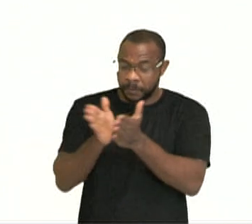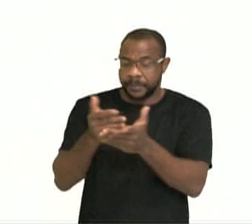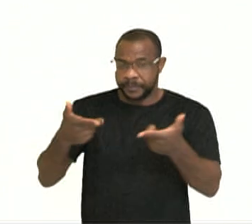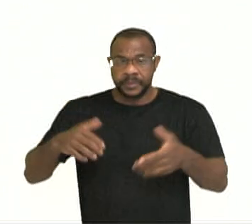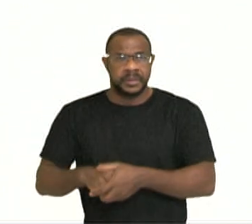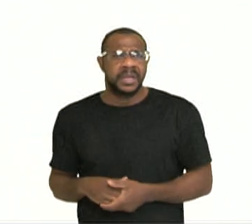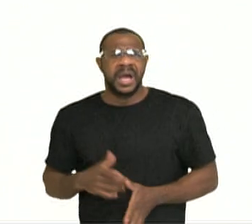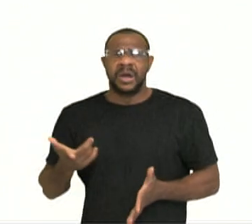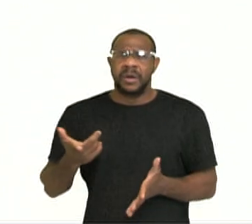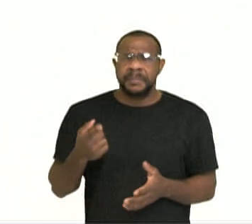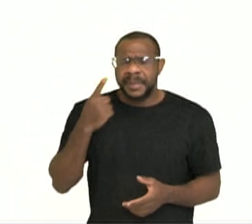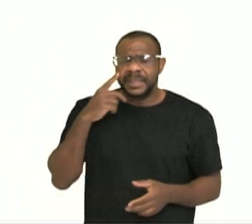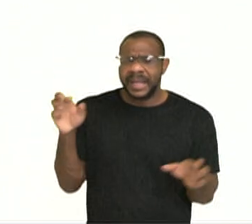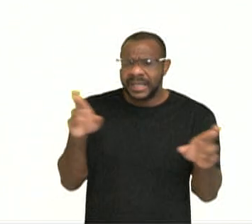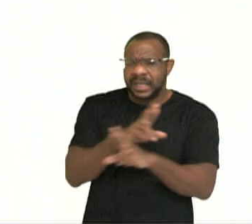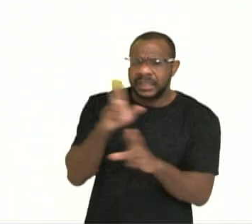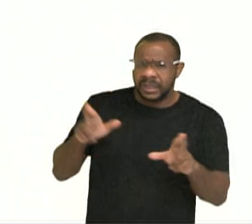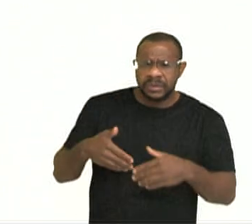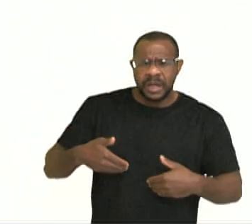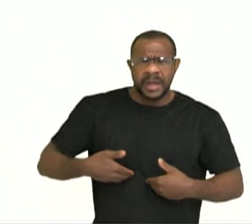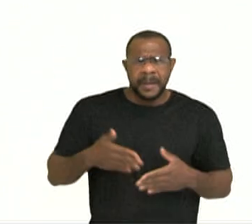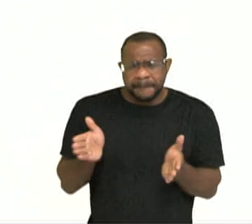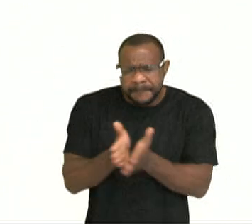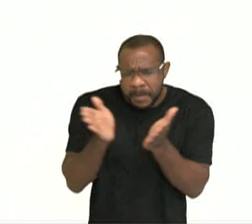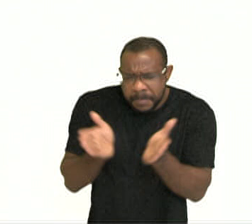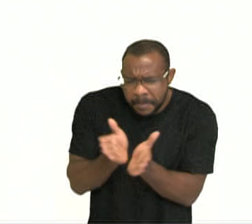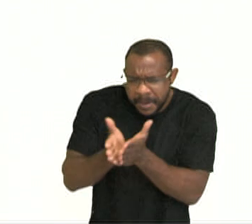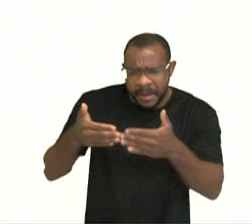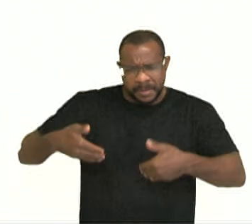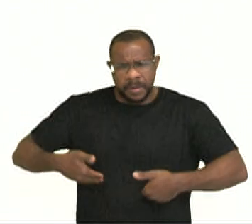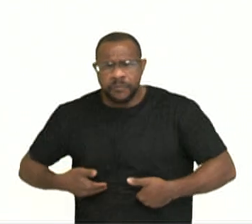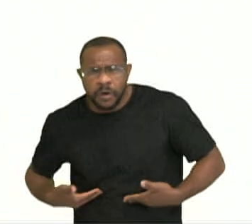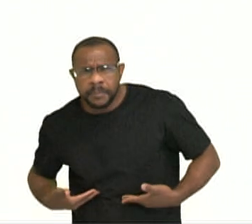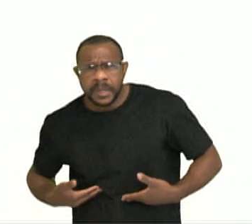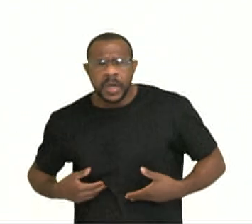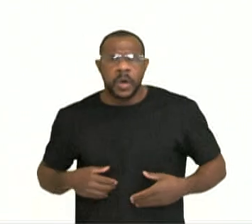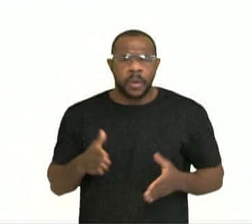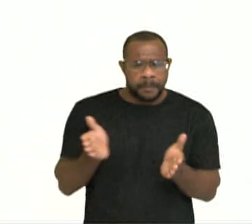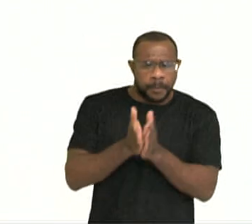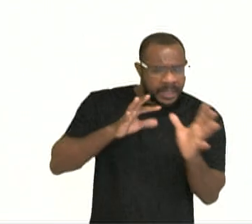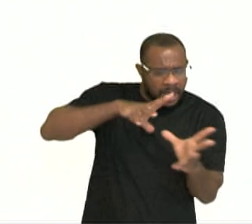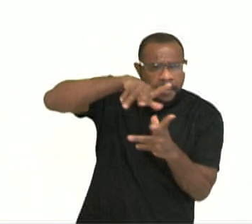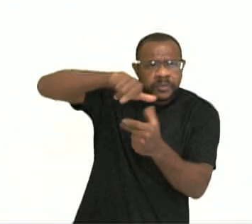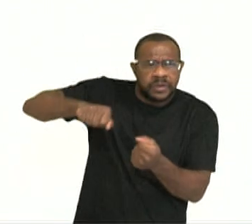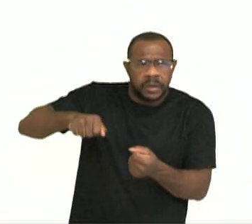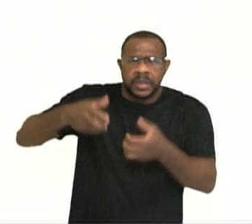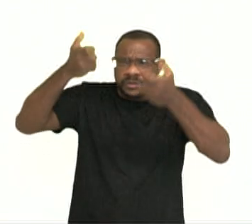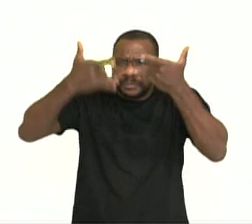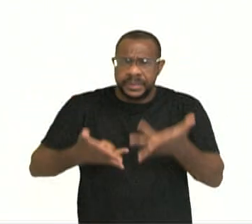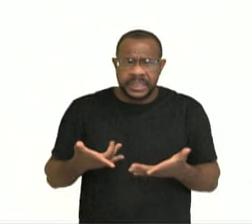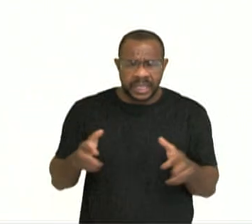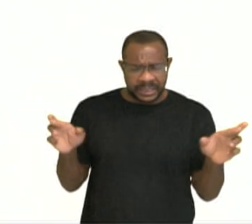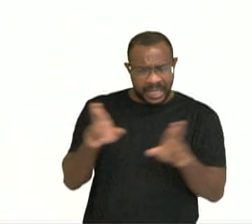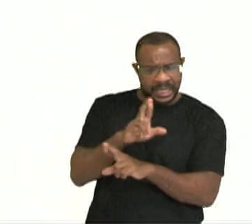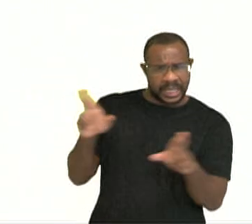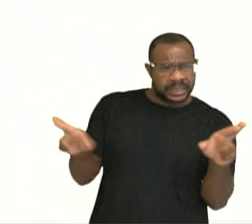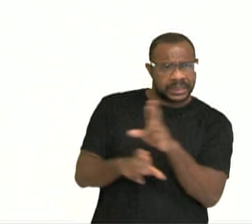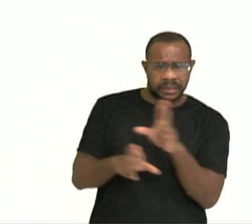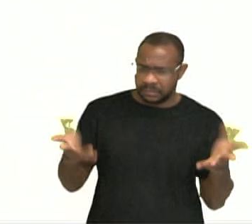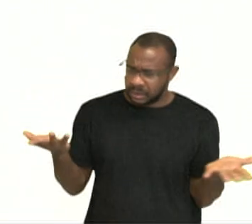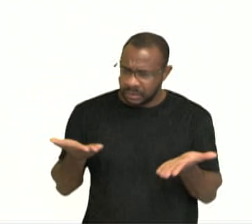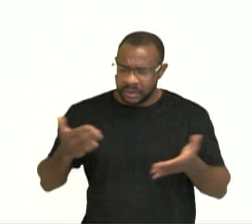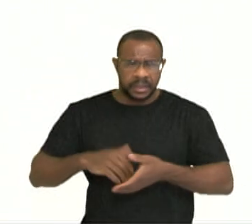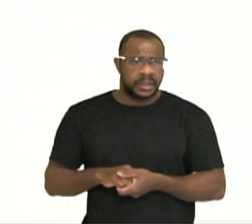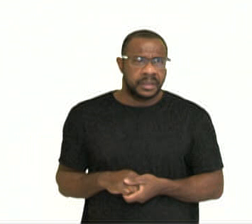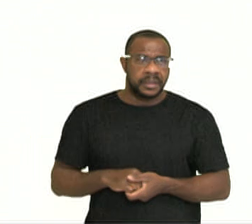da miséria e a fome com a pobreza mundial? E aí vocês vão explicar essa relação. Então, façam uma análise a partir